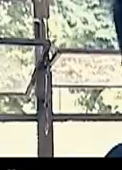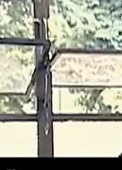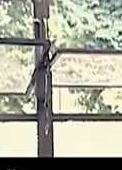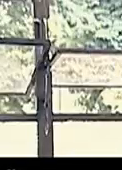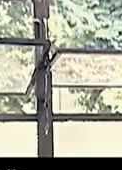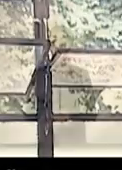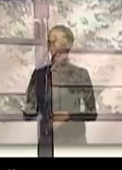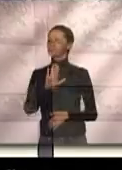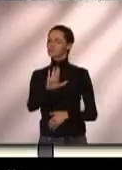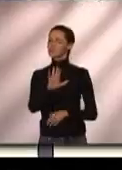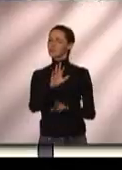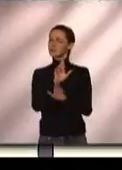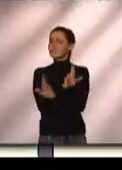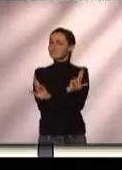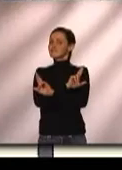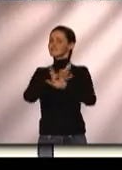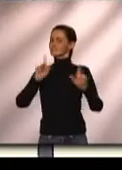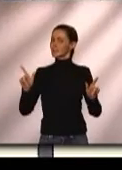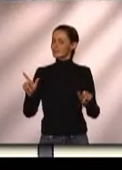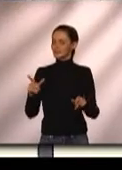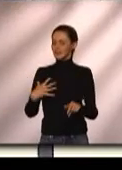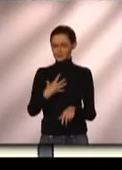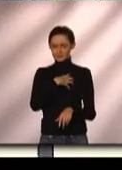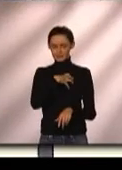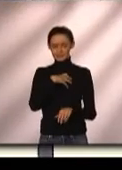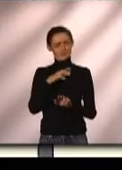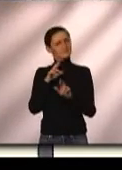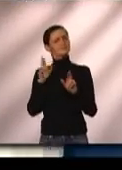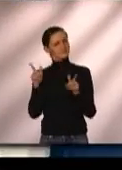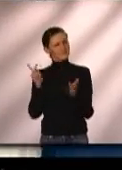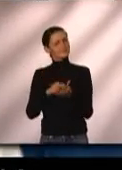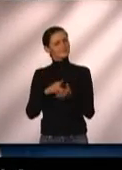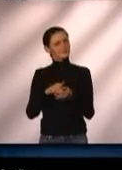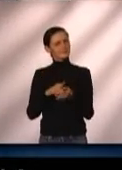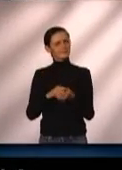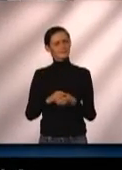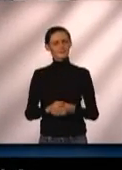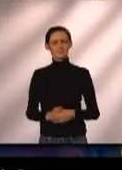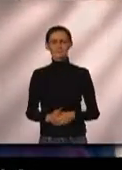Só que foi bem totalmente diferente do que eu achei que seria, né?